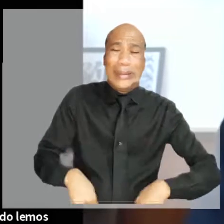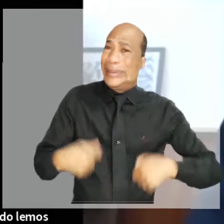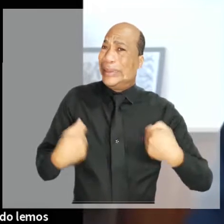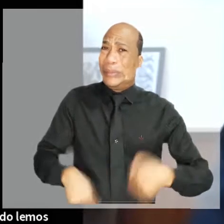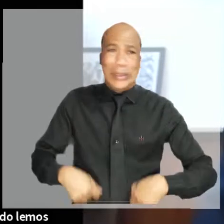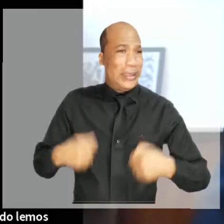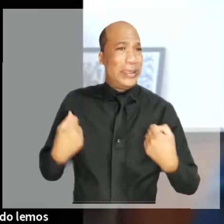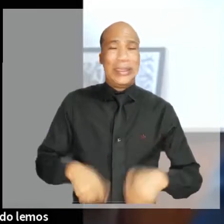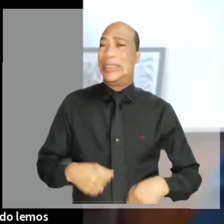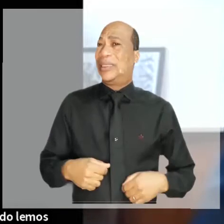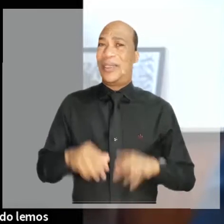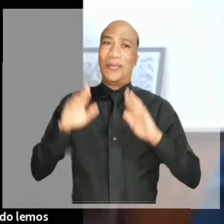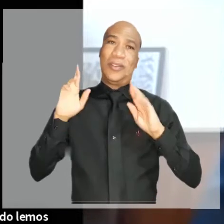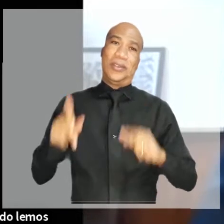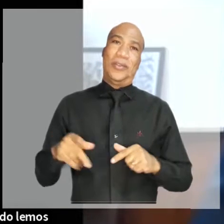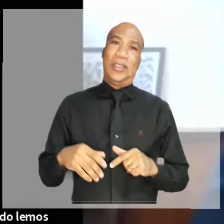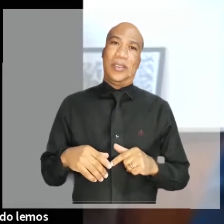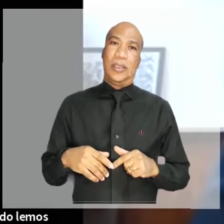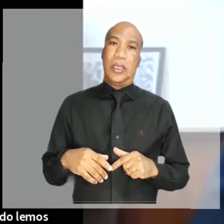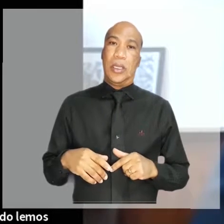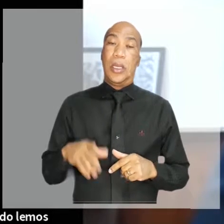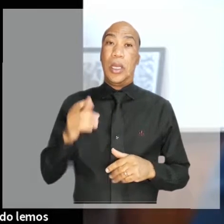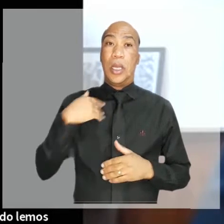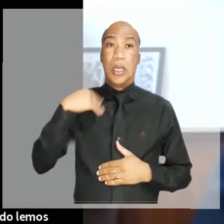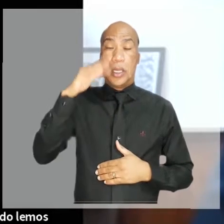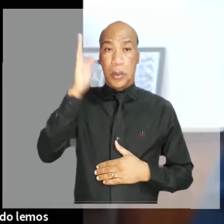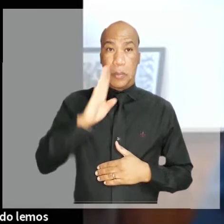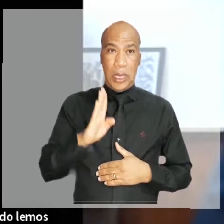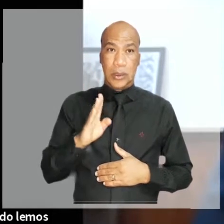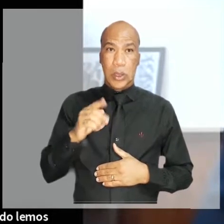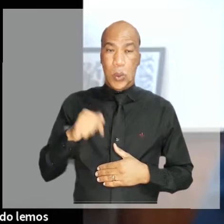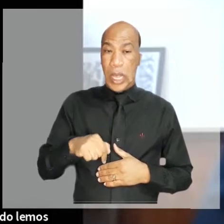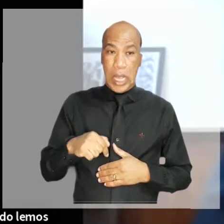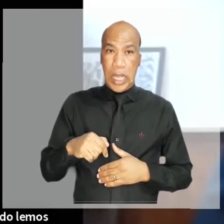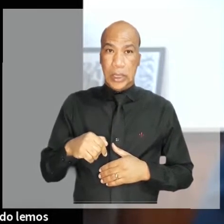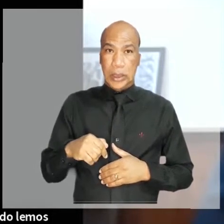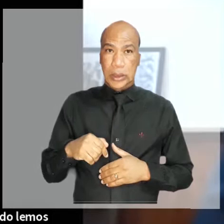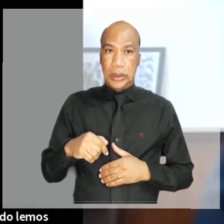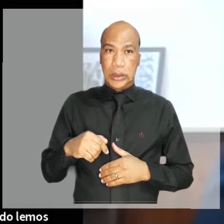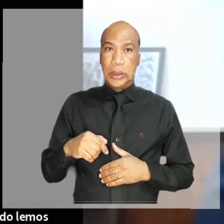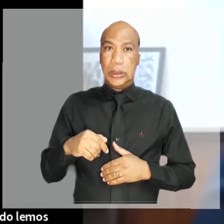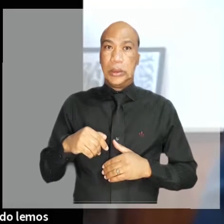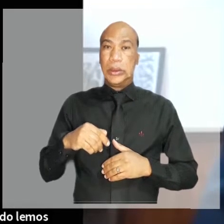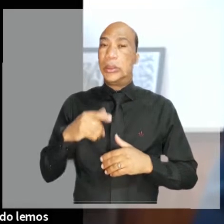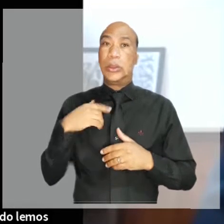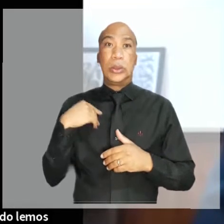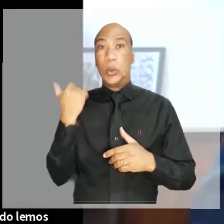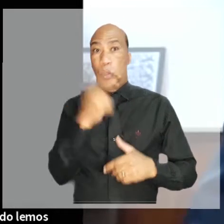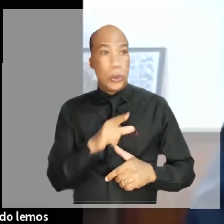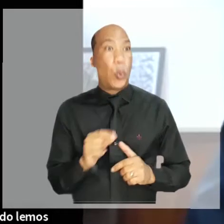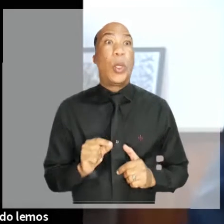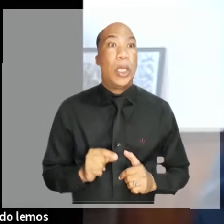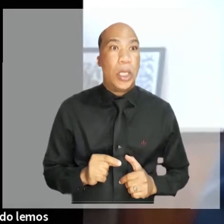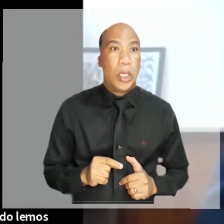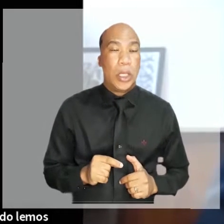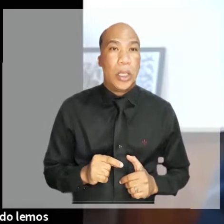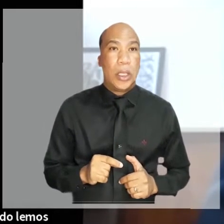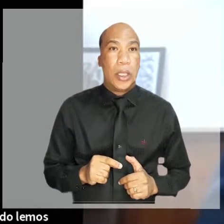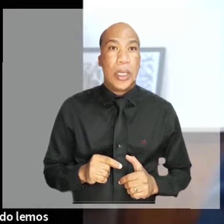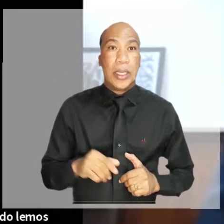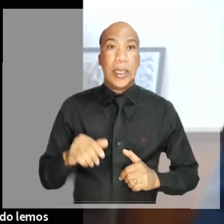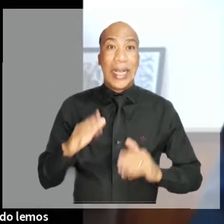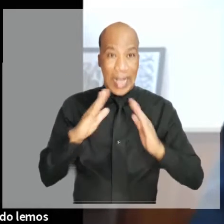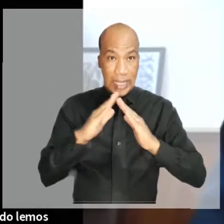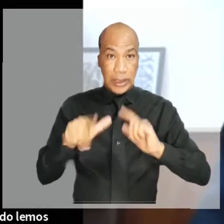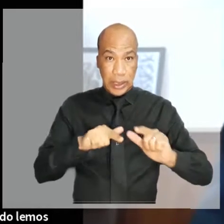no Brasil partiu para modalidades de trabalho remoto. Inclusive o próprio Poder